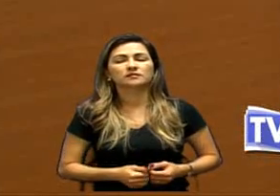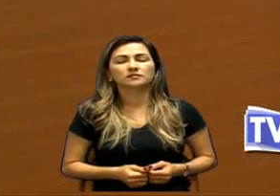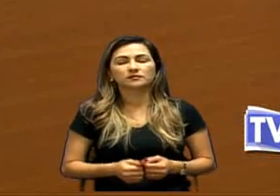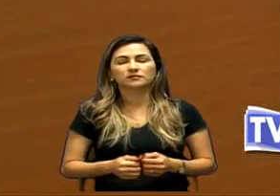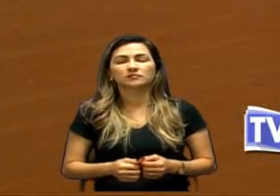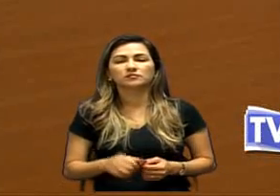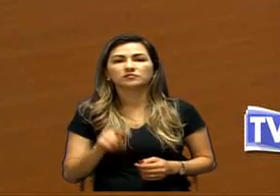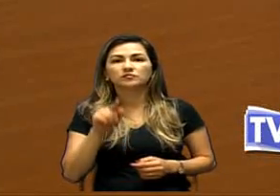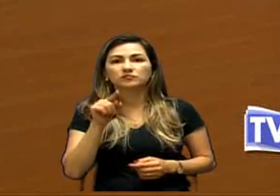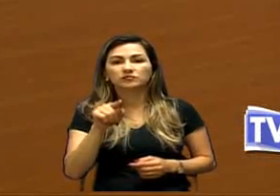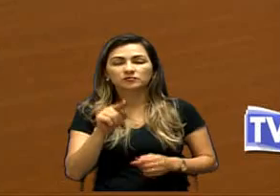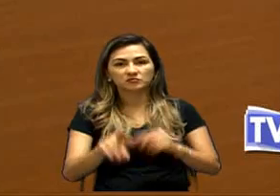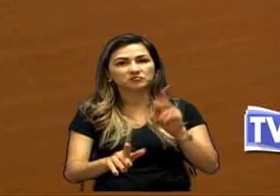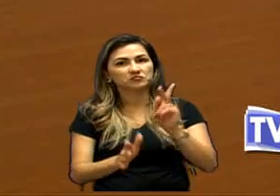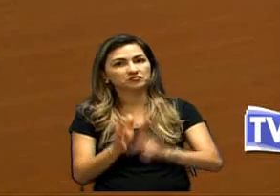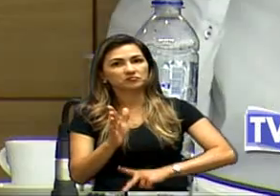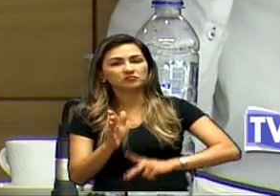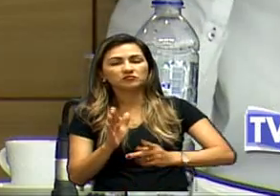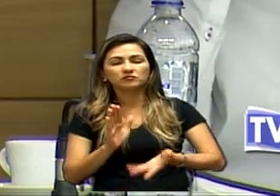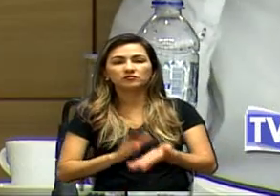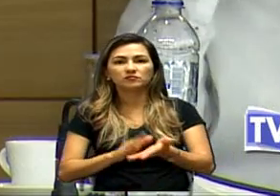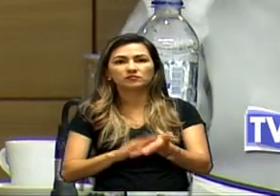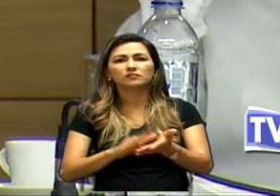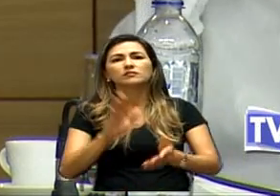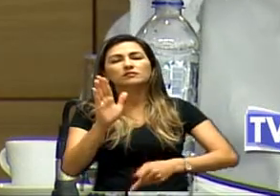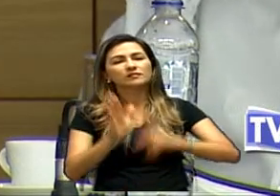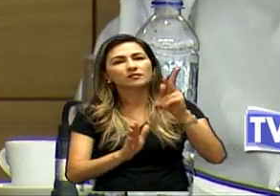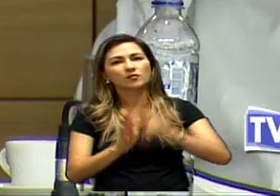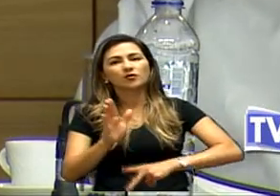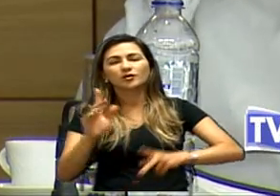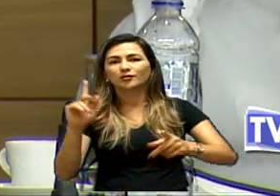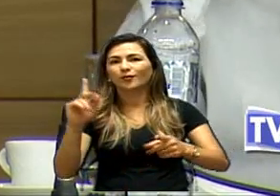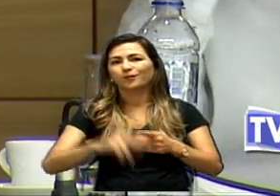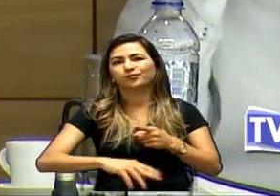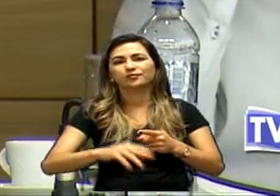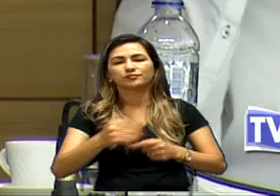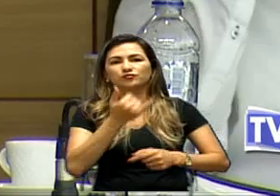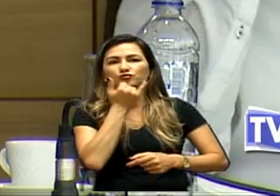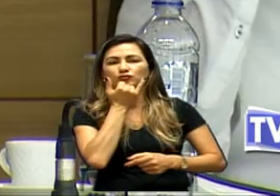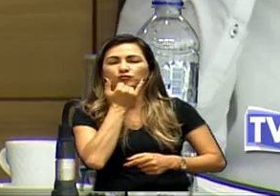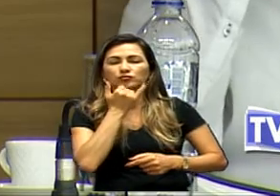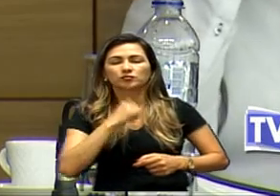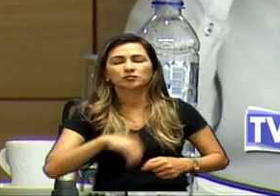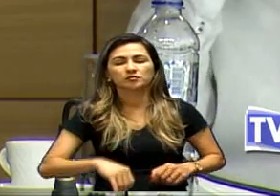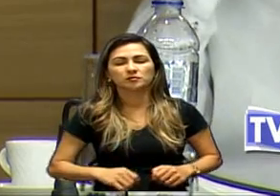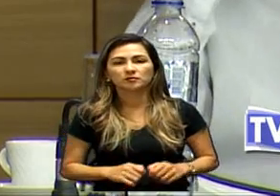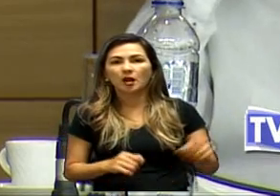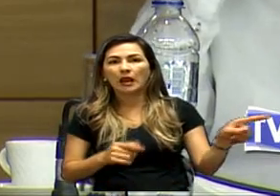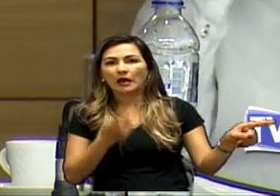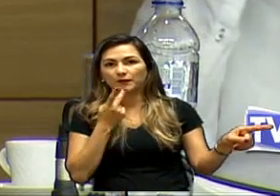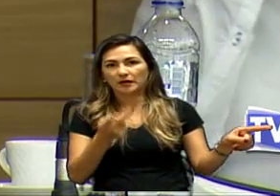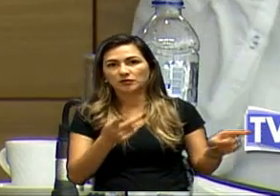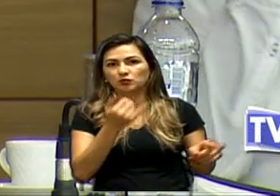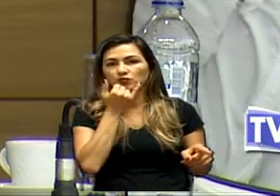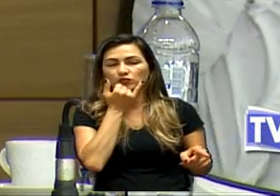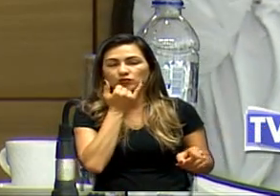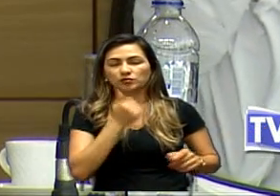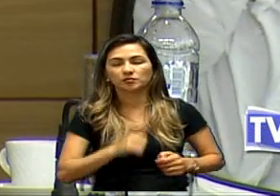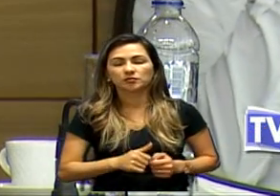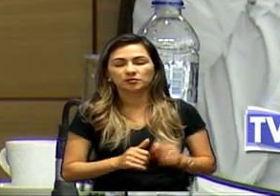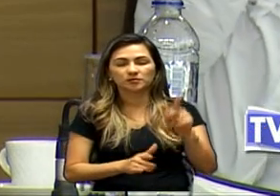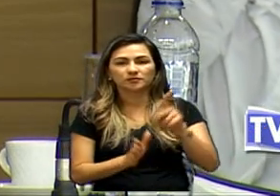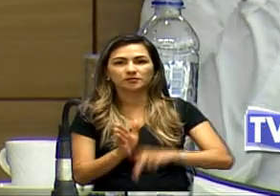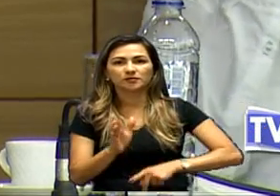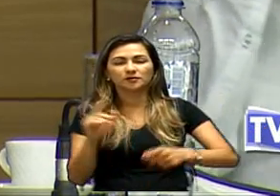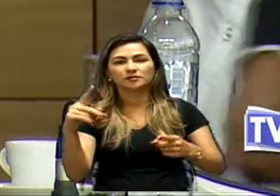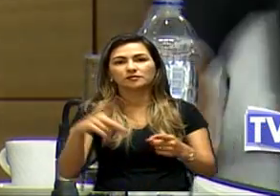Parabéns pelo projeto, Rafael. Ah, não, veto, desculpa. O projeto de lei, o projeto de executivo, a gente chama que era o projeto, é o veto.